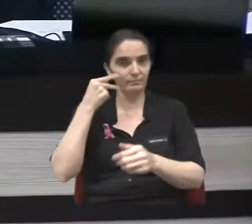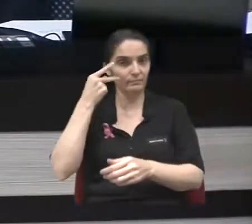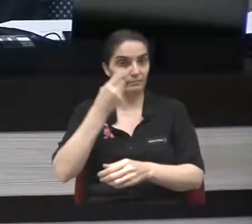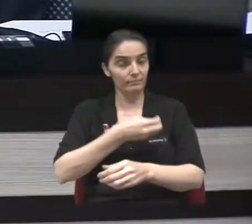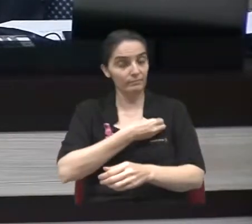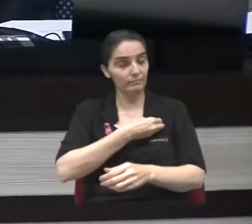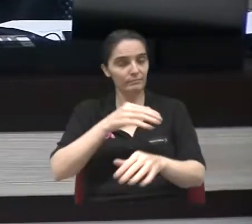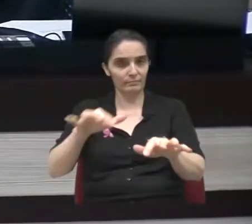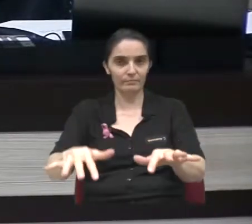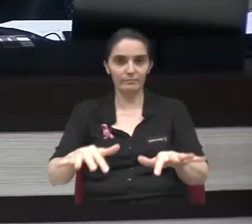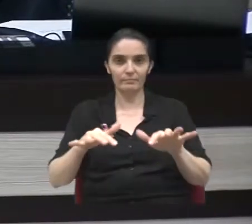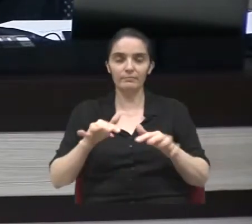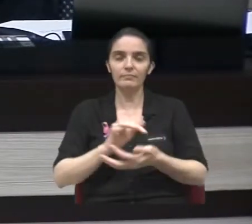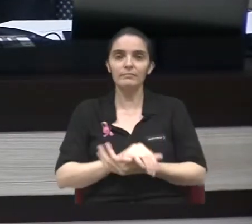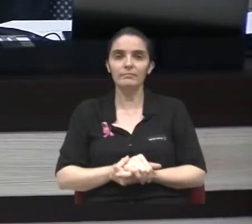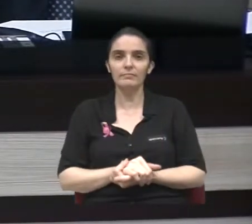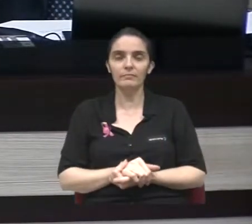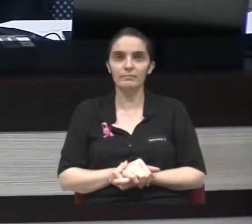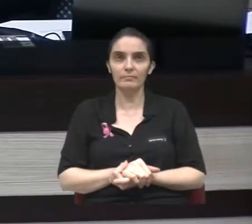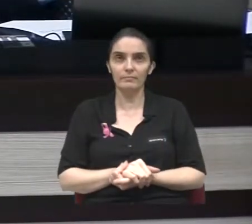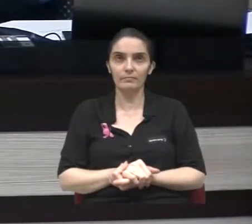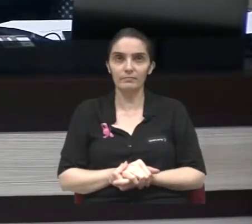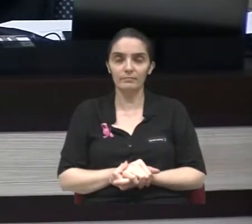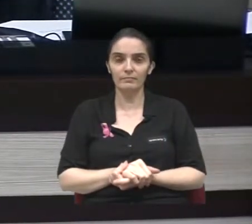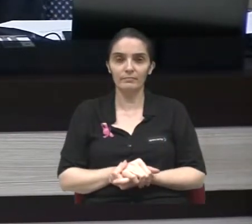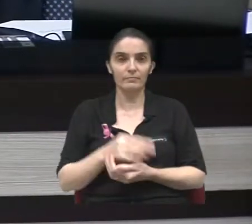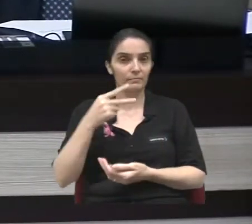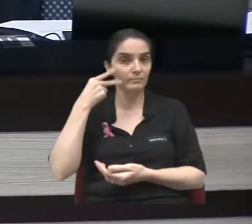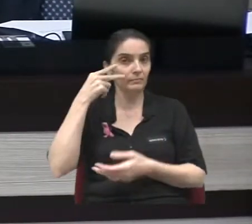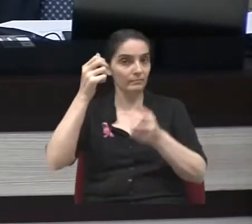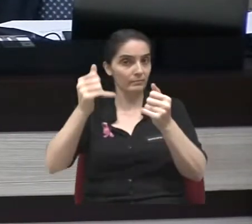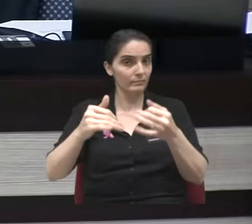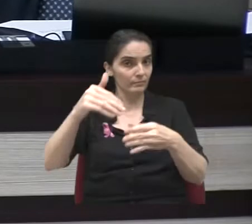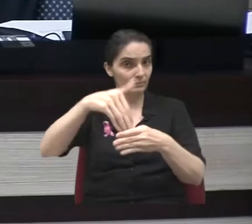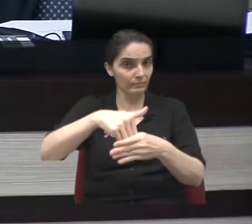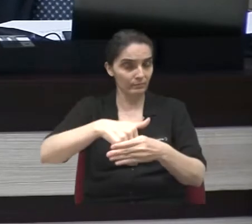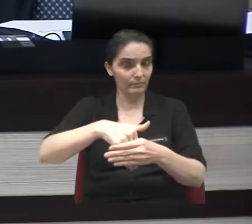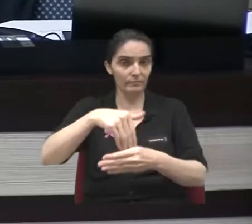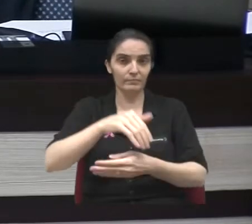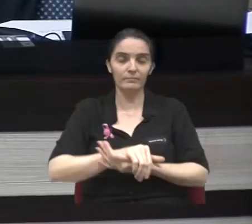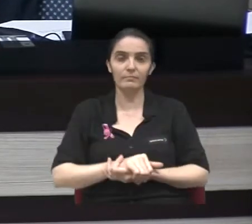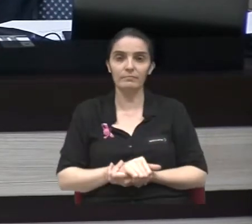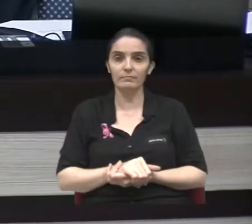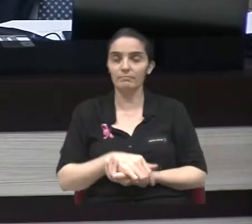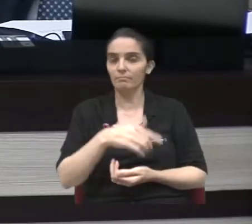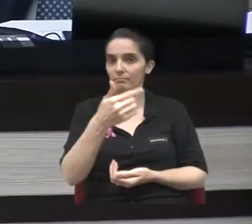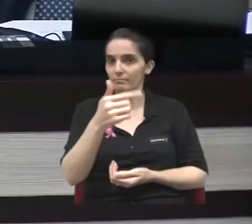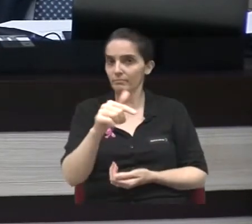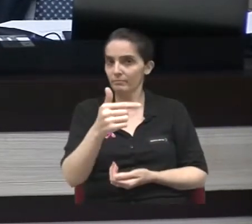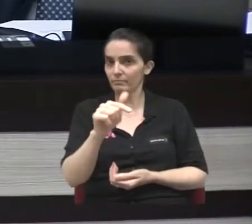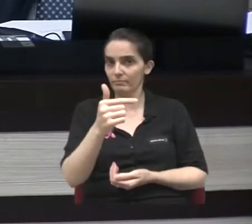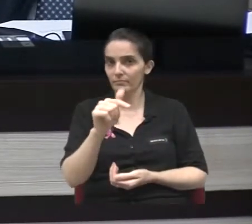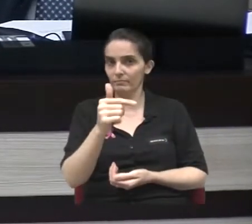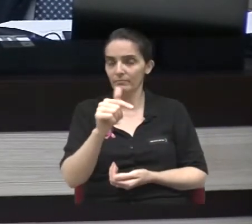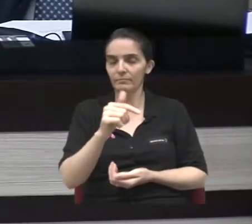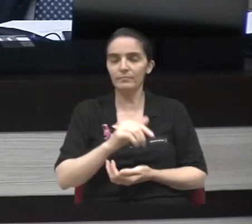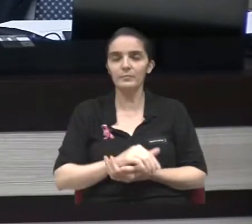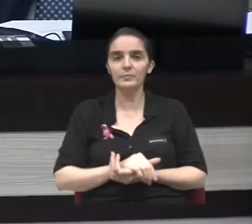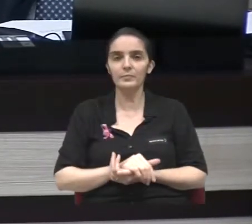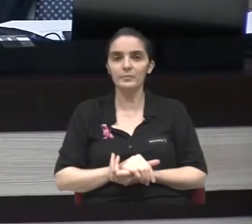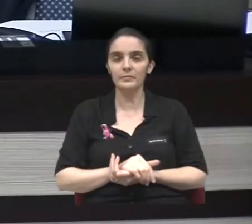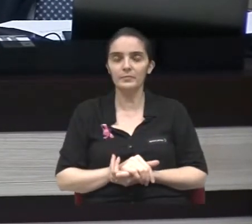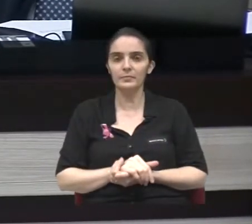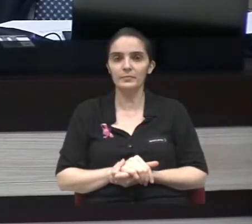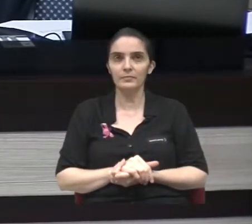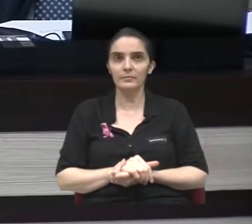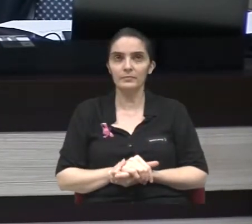plenário. Algum vereador deseja justificar o voto? Questão de ordem, não havendo, será encaminhada. Questão